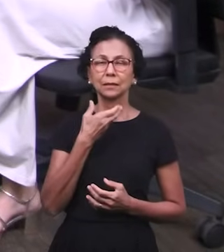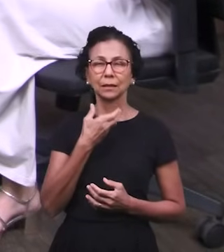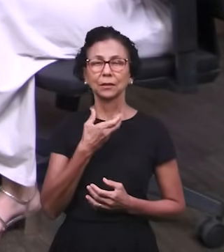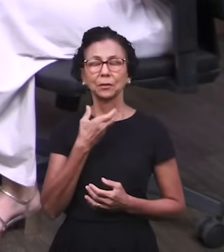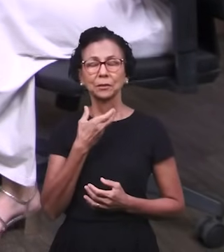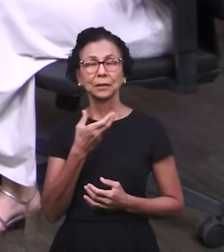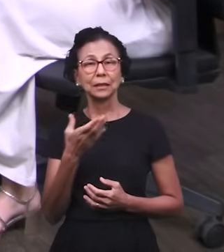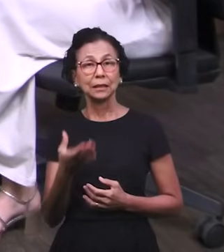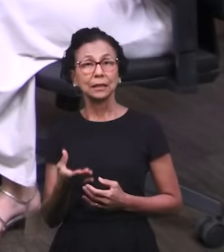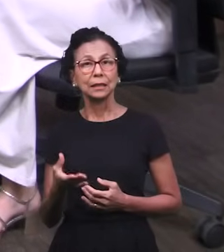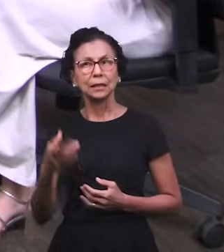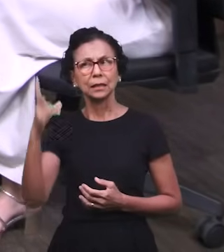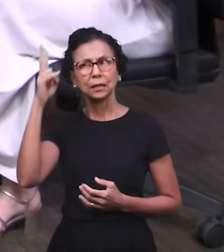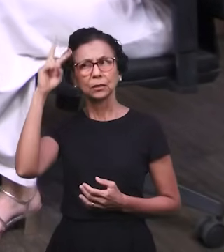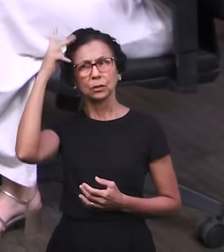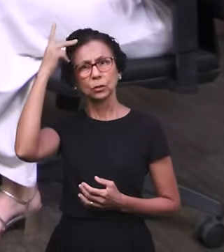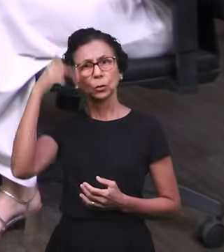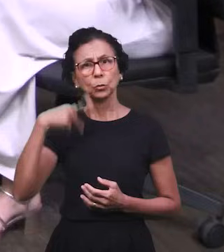eu acho que